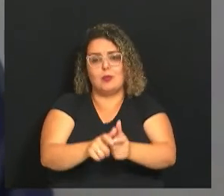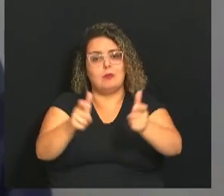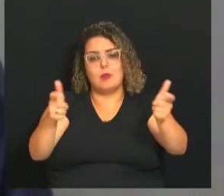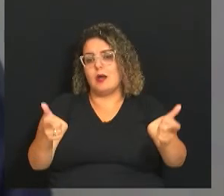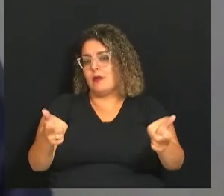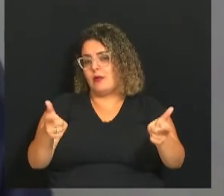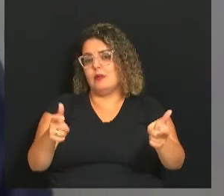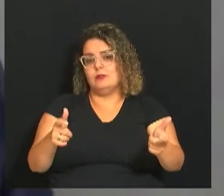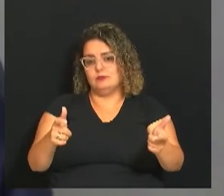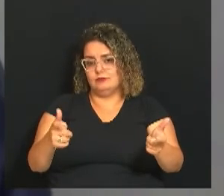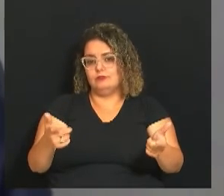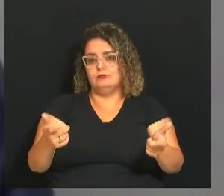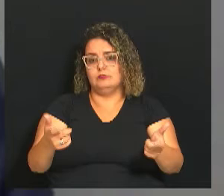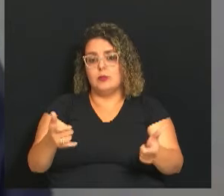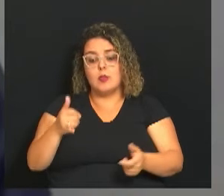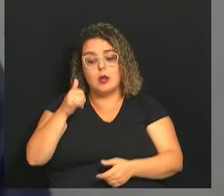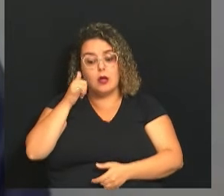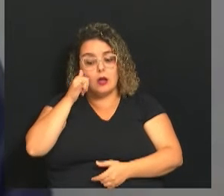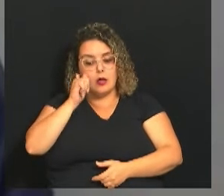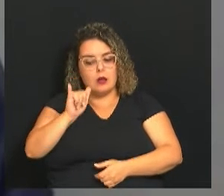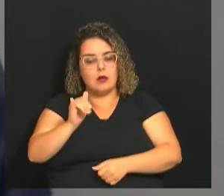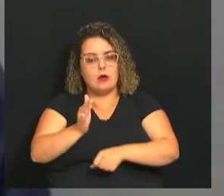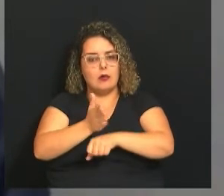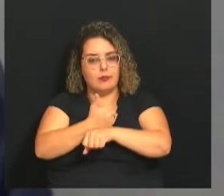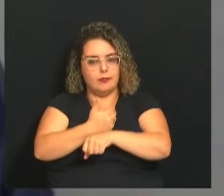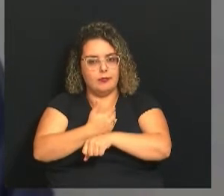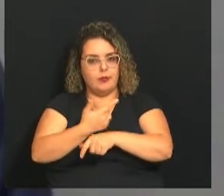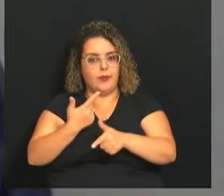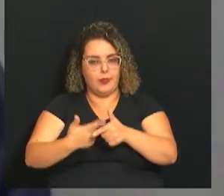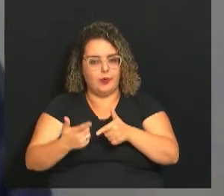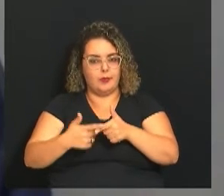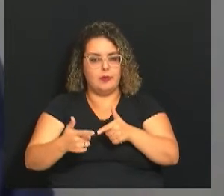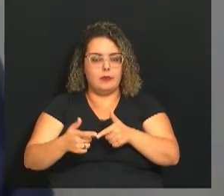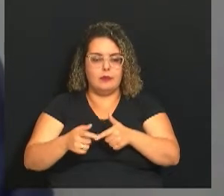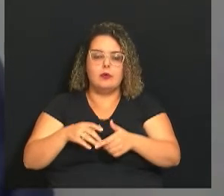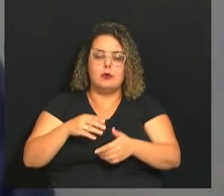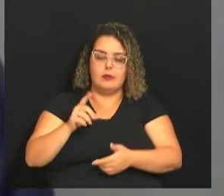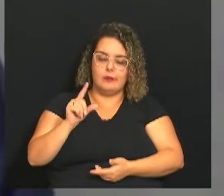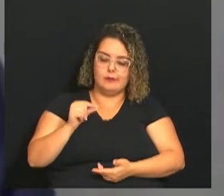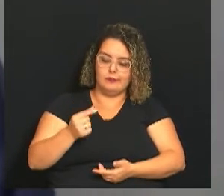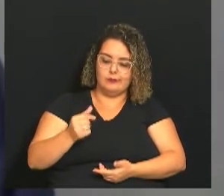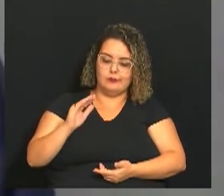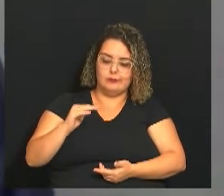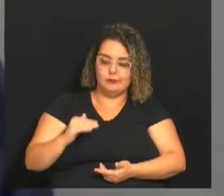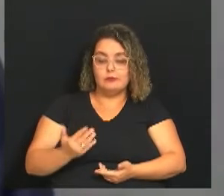sempre a forma mais barata para todos. E nas relações de trabalho acontece a mesma coisa.